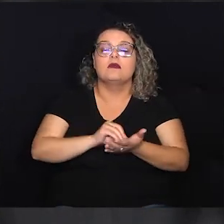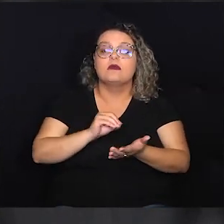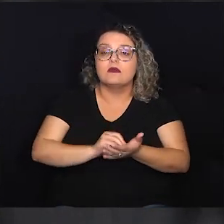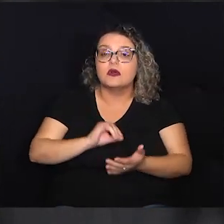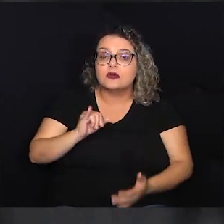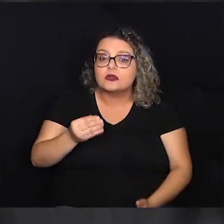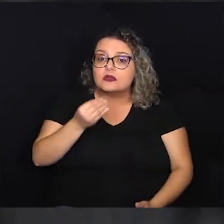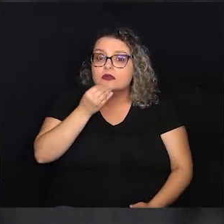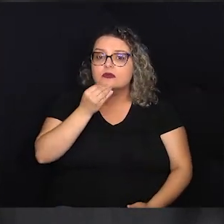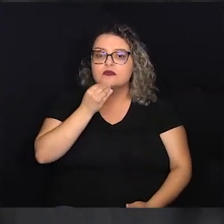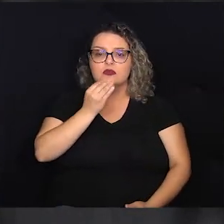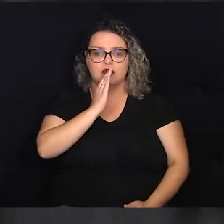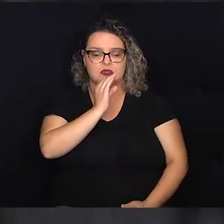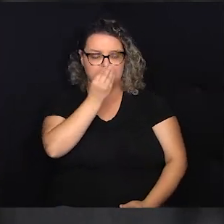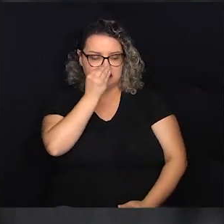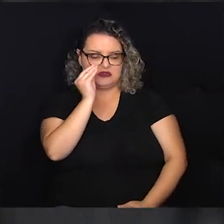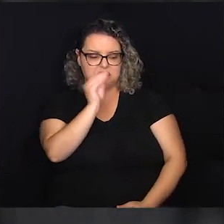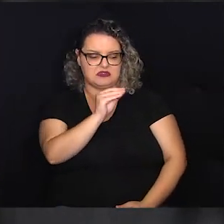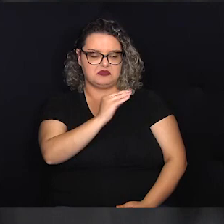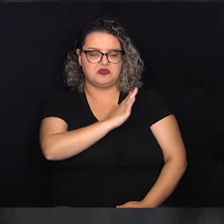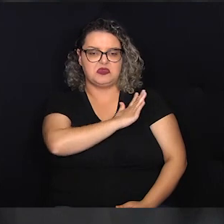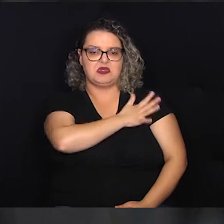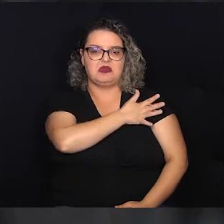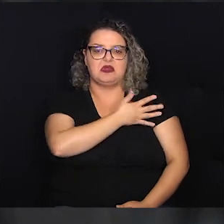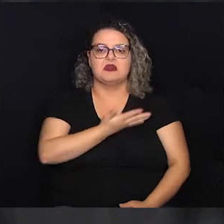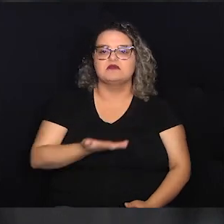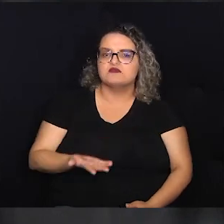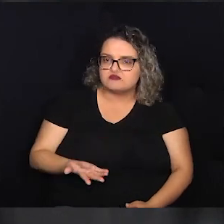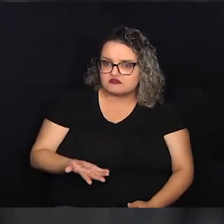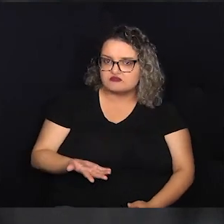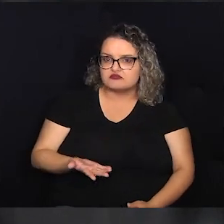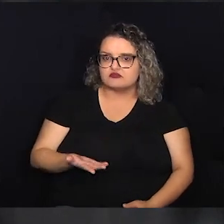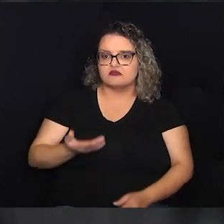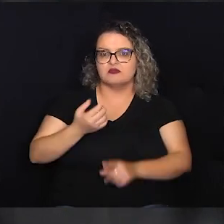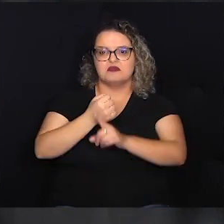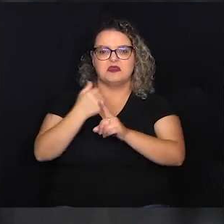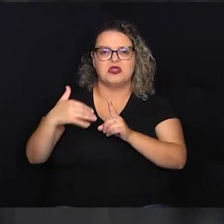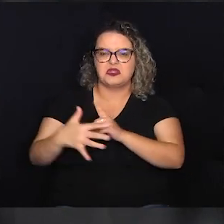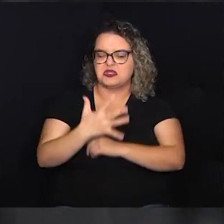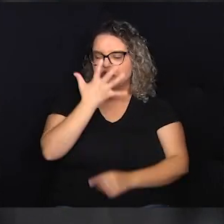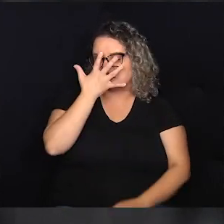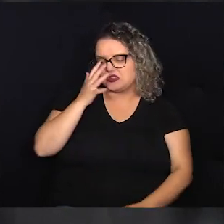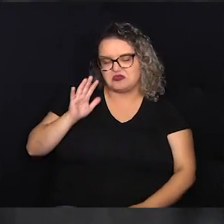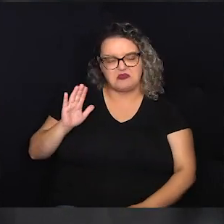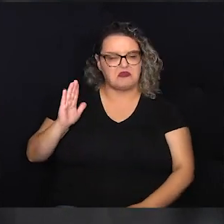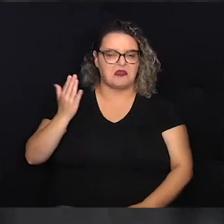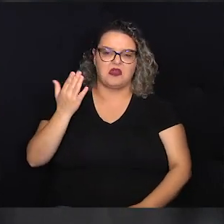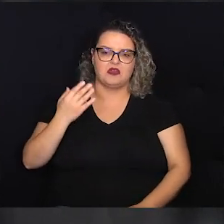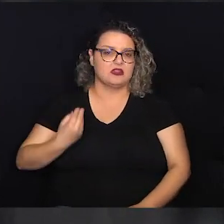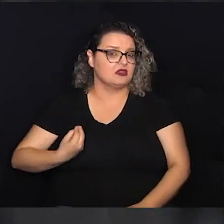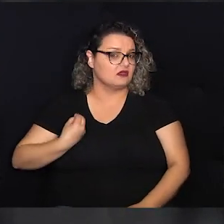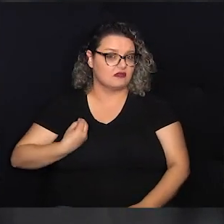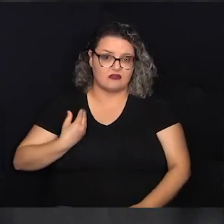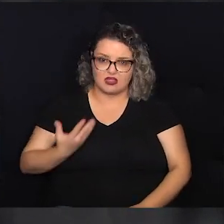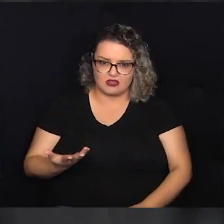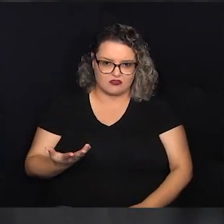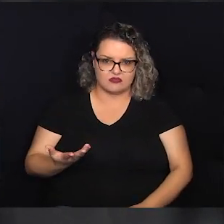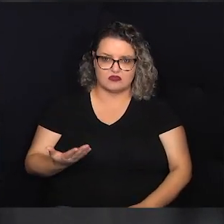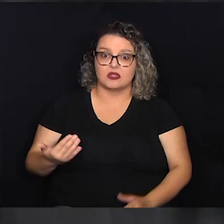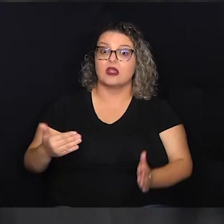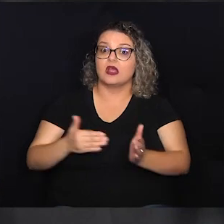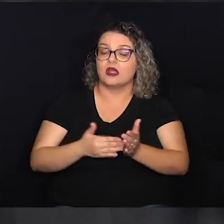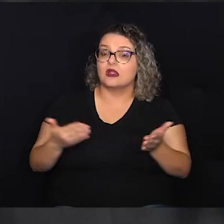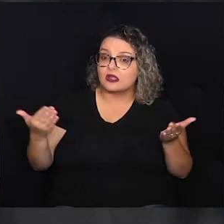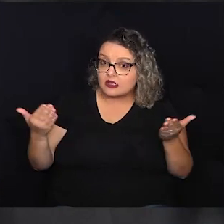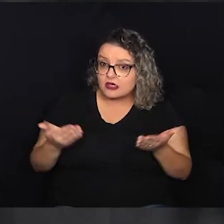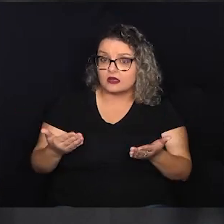morreram exatamente por falta de oportunidade, por discriminação, por essa sociedade hipócrita